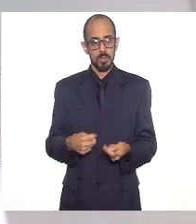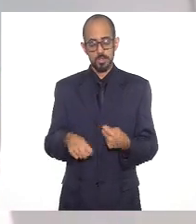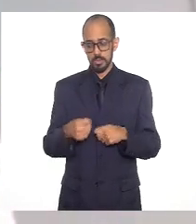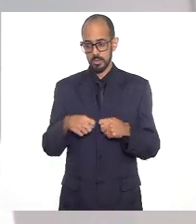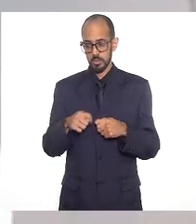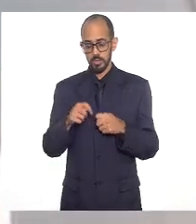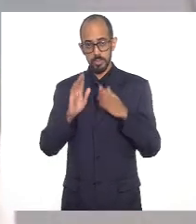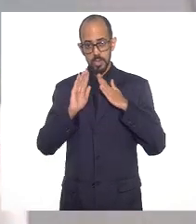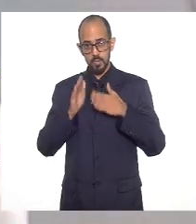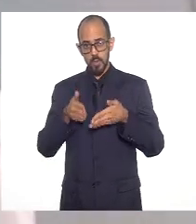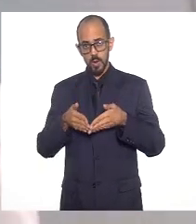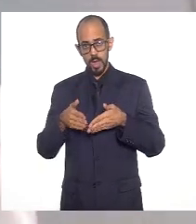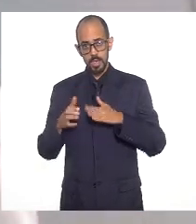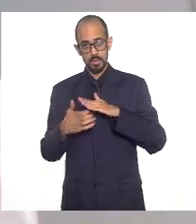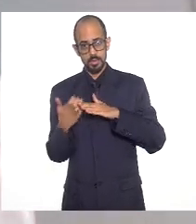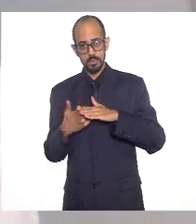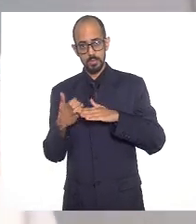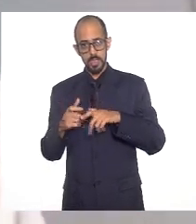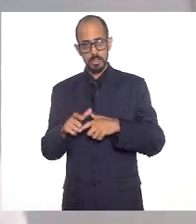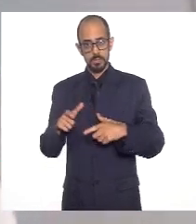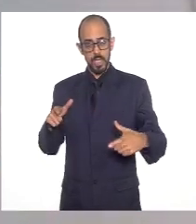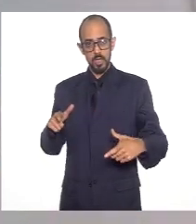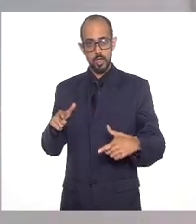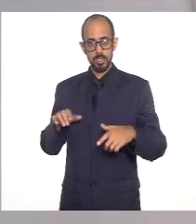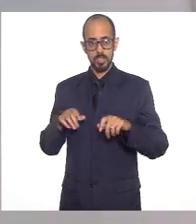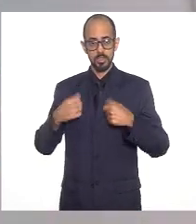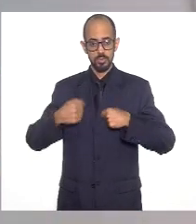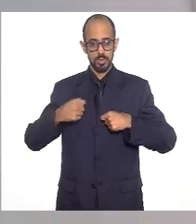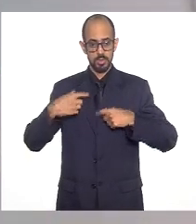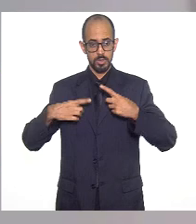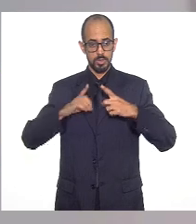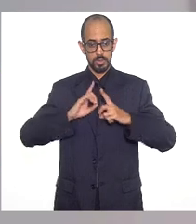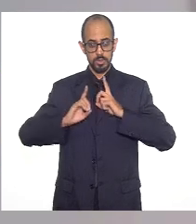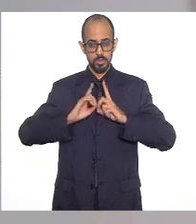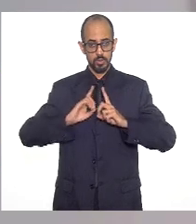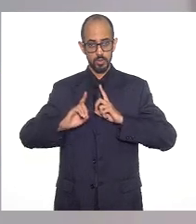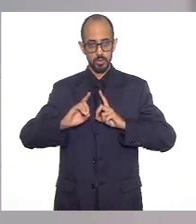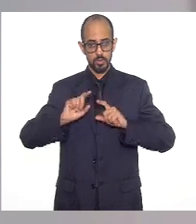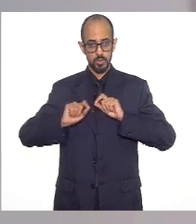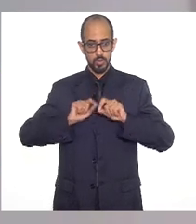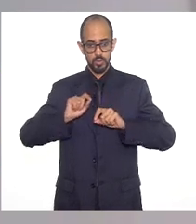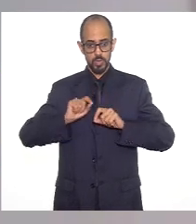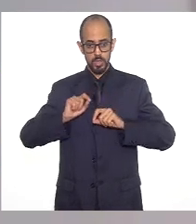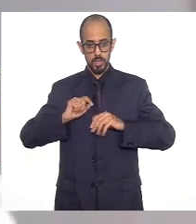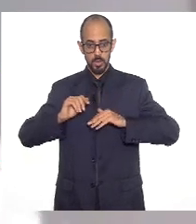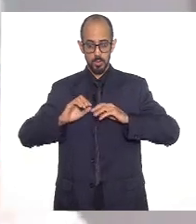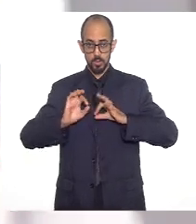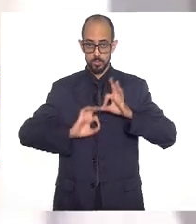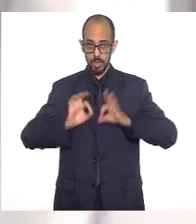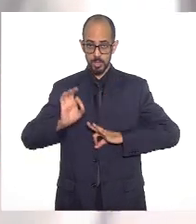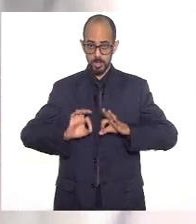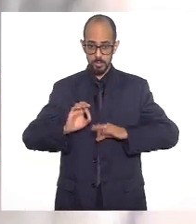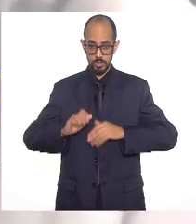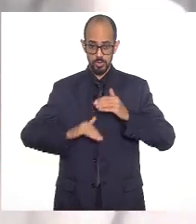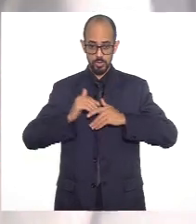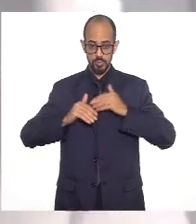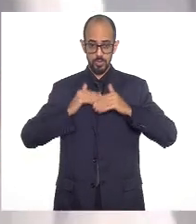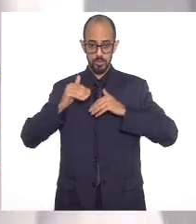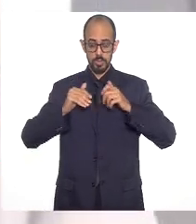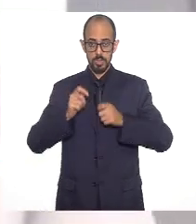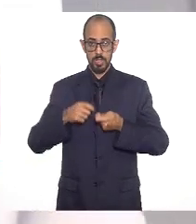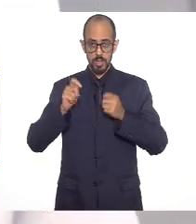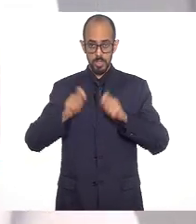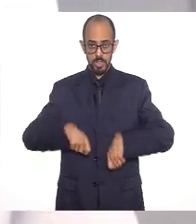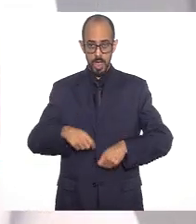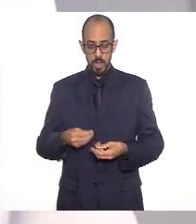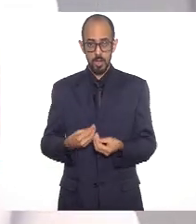empresas, porque, efetivamente, a gente precisa hoje debruçar num plano de desenvolvimento para o nosso Estado que traga emprego e renda